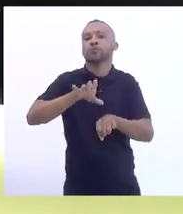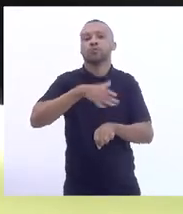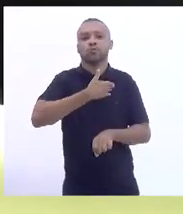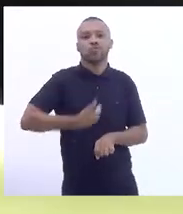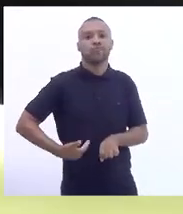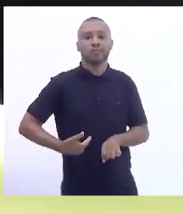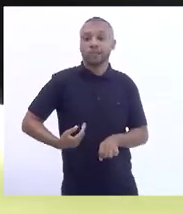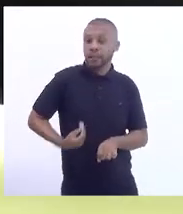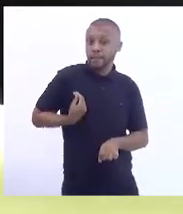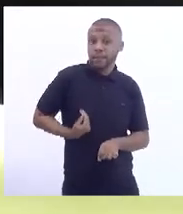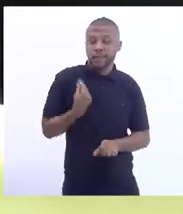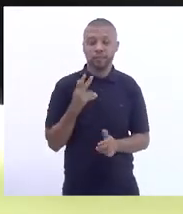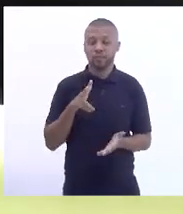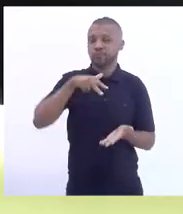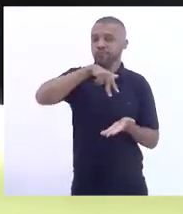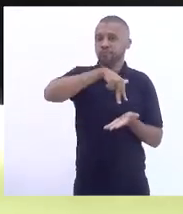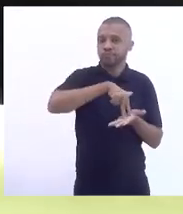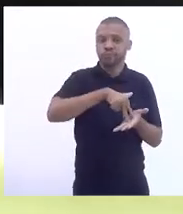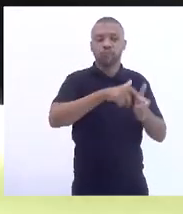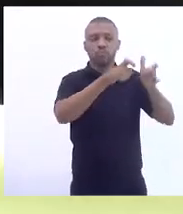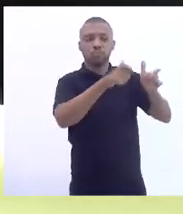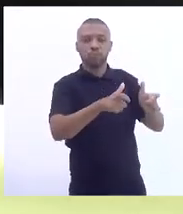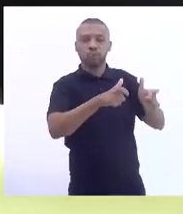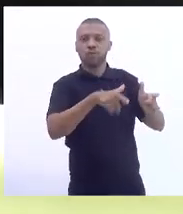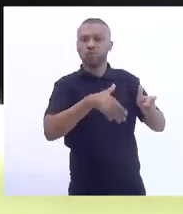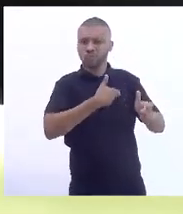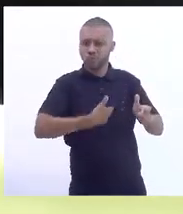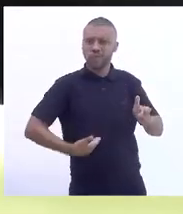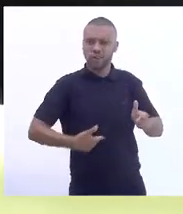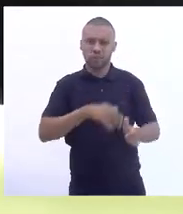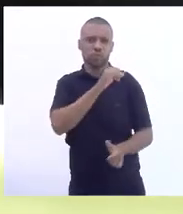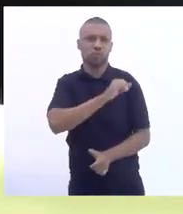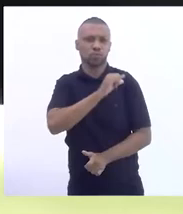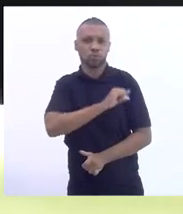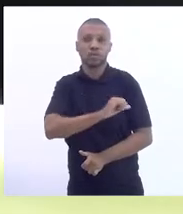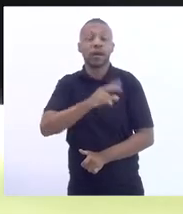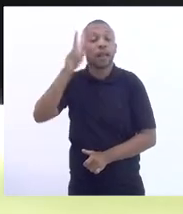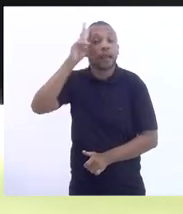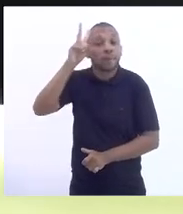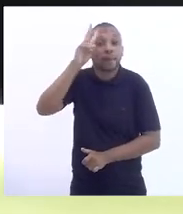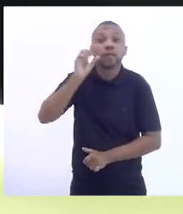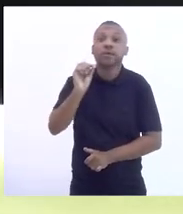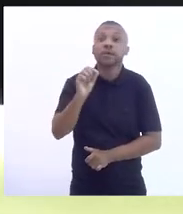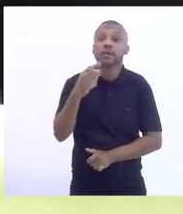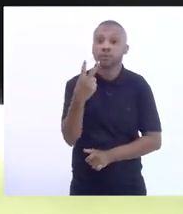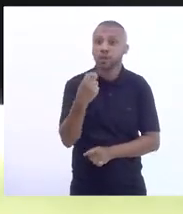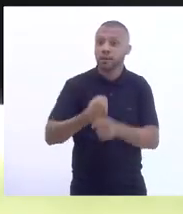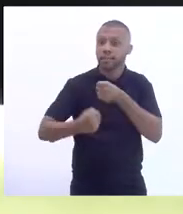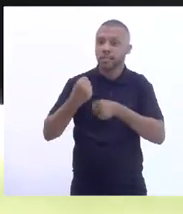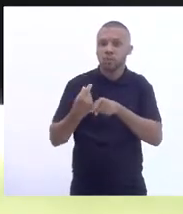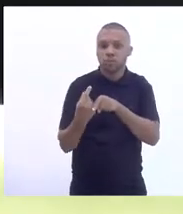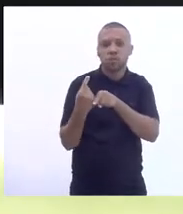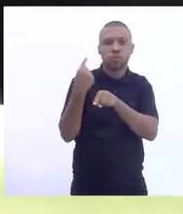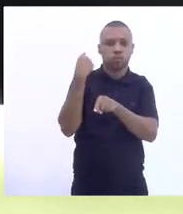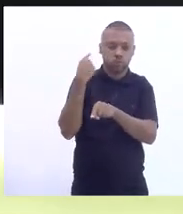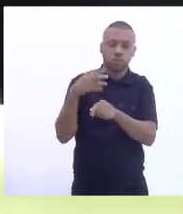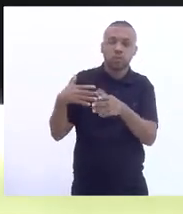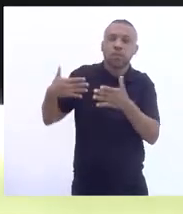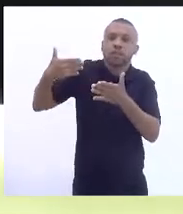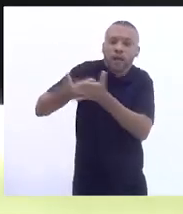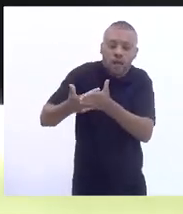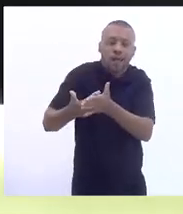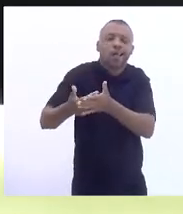presença na da do Governo do Estado Lembrando que nós tivemos dois anos Ainda